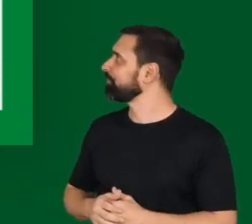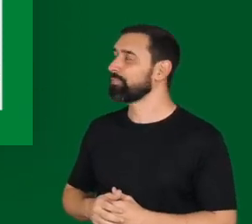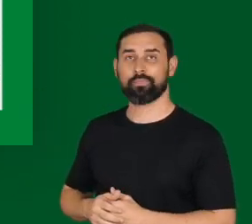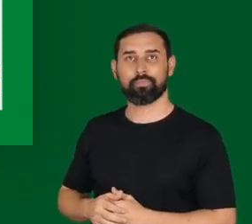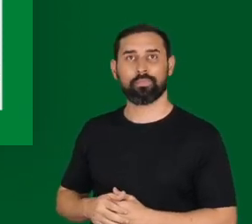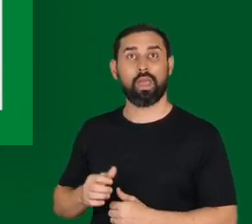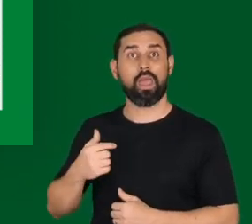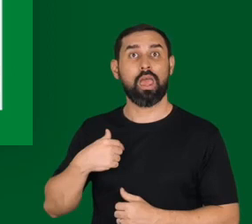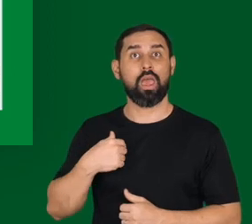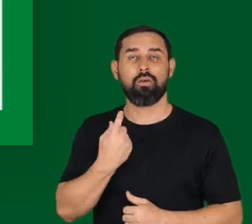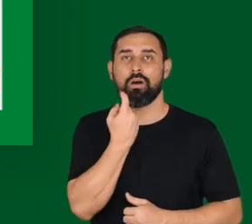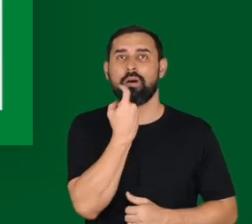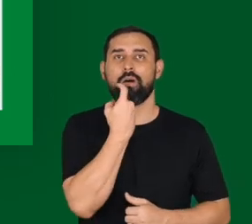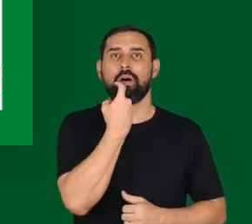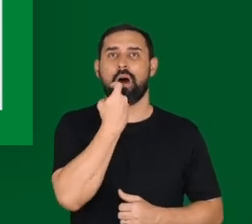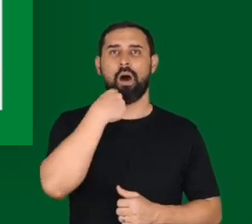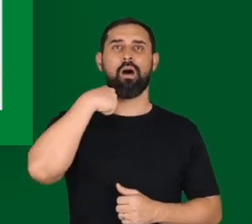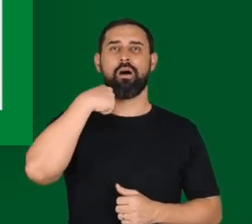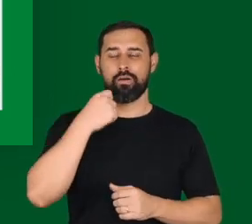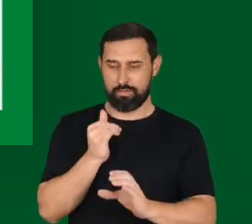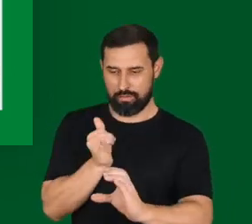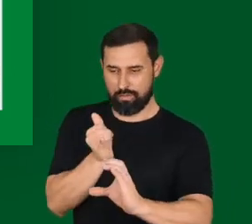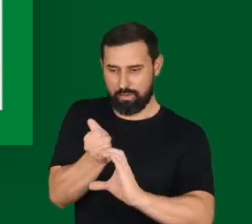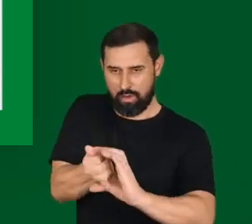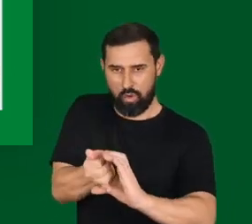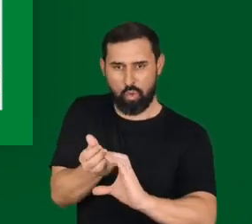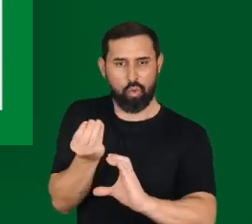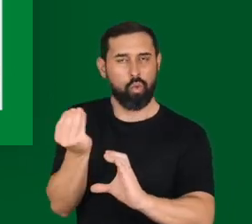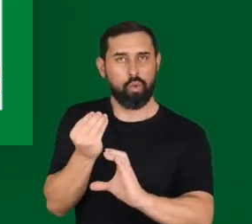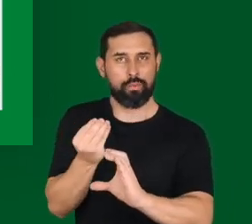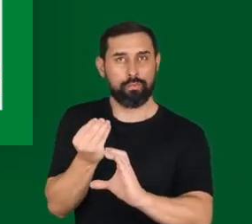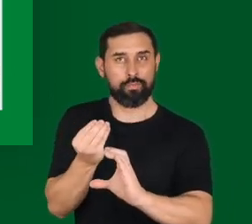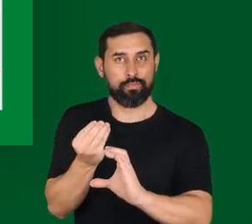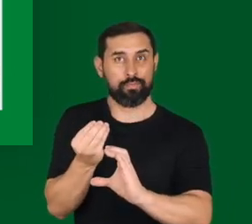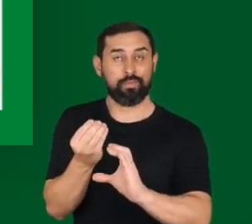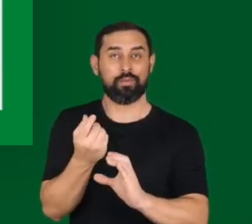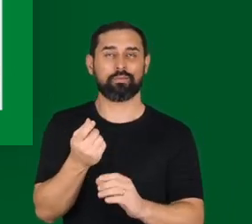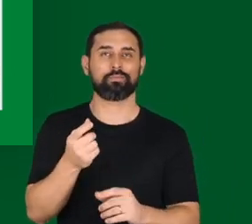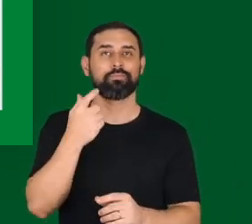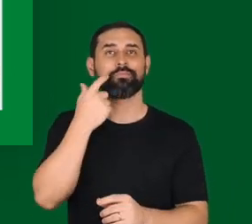medição, né? Então, como é que eu vou passar a cânula, medir primeiro a cânula